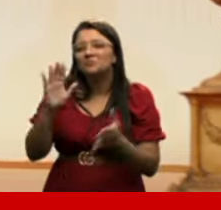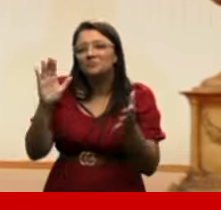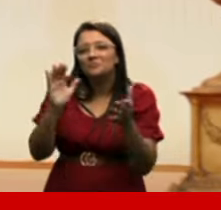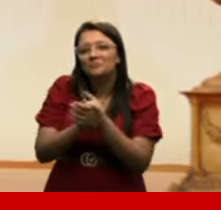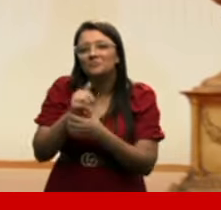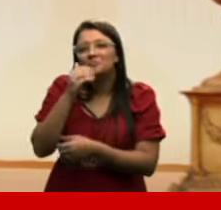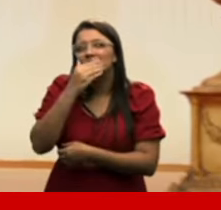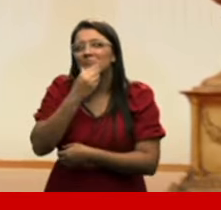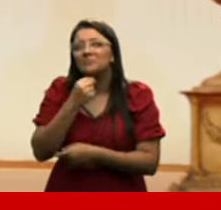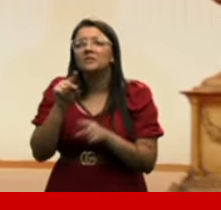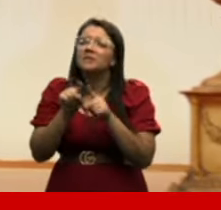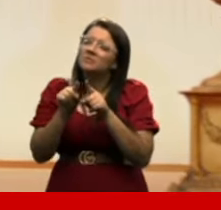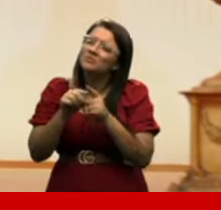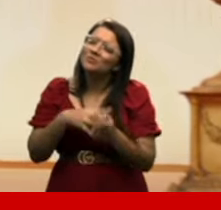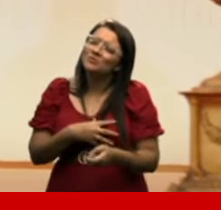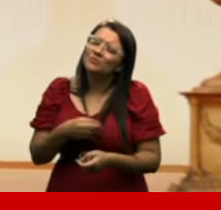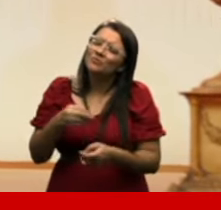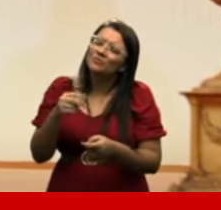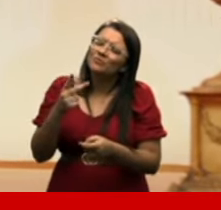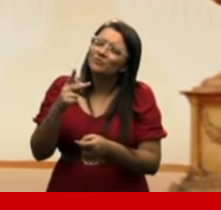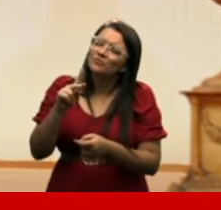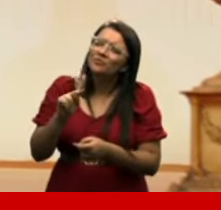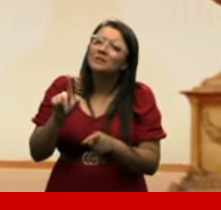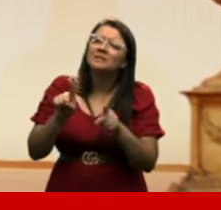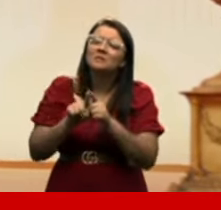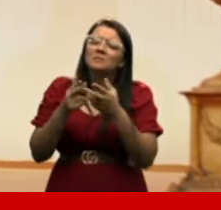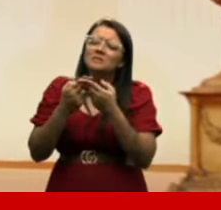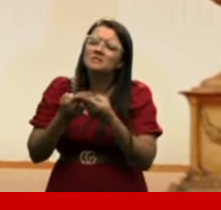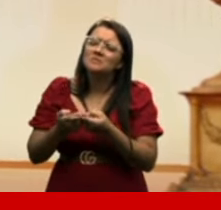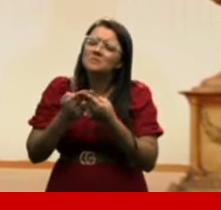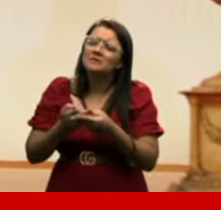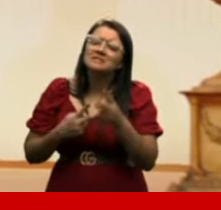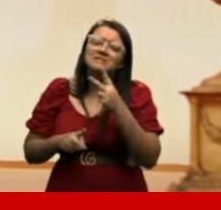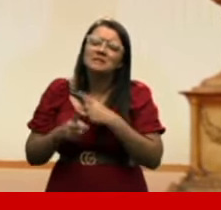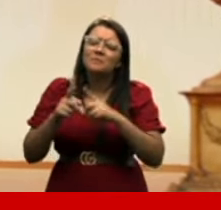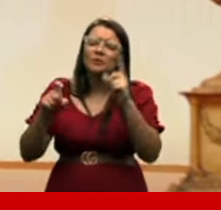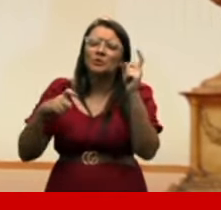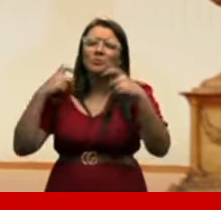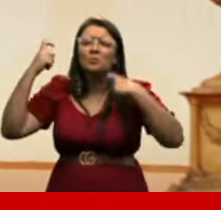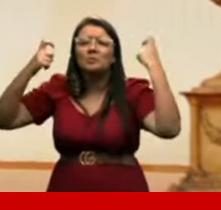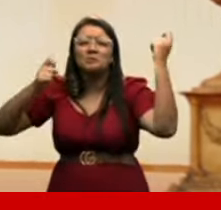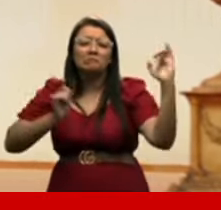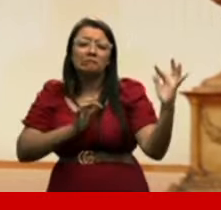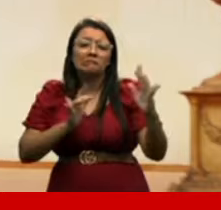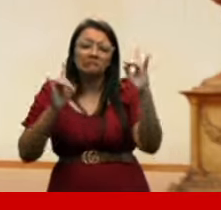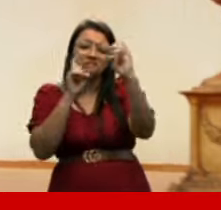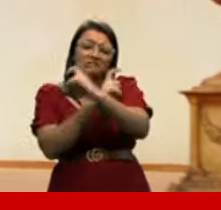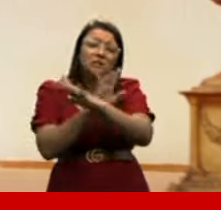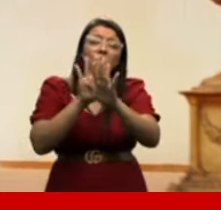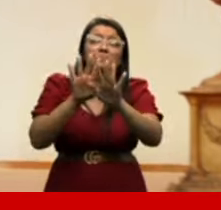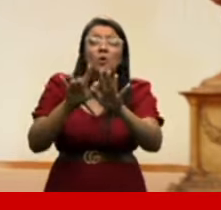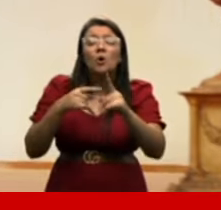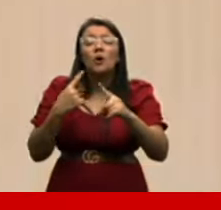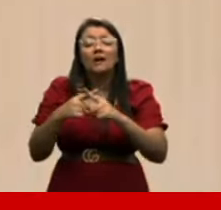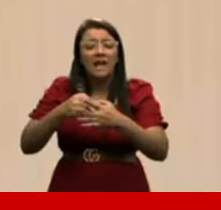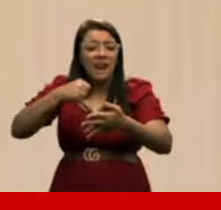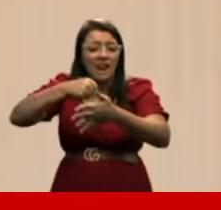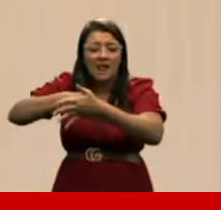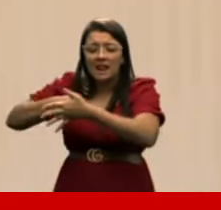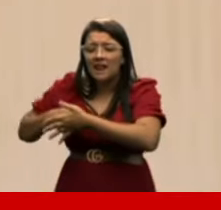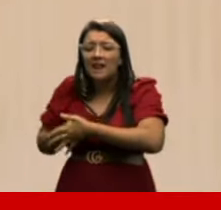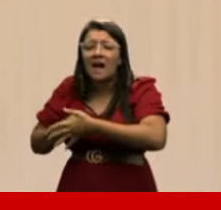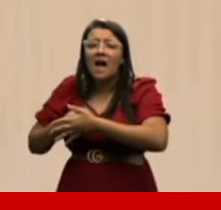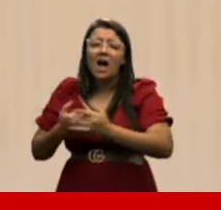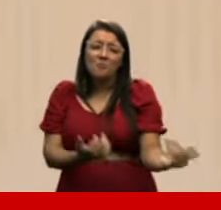tenham paciência. Sejam pacientes na tribulação, porque a luta vem e